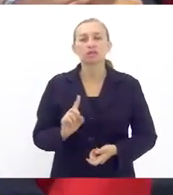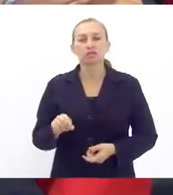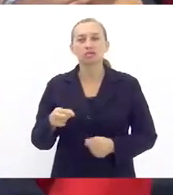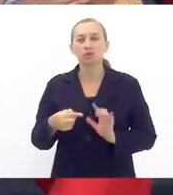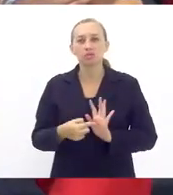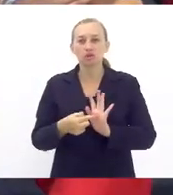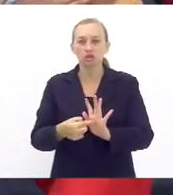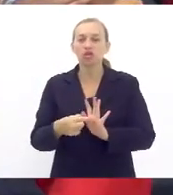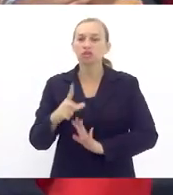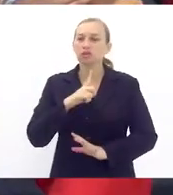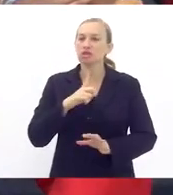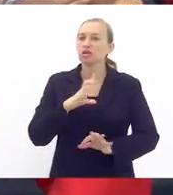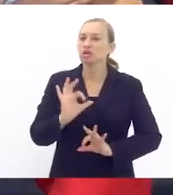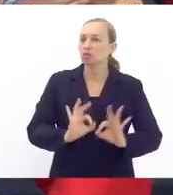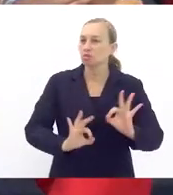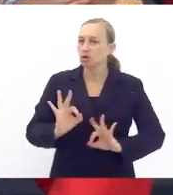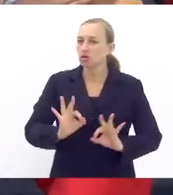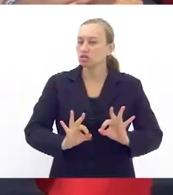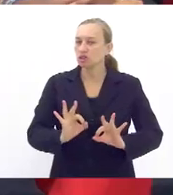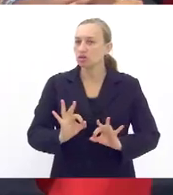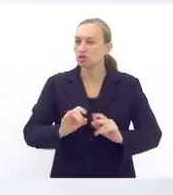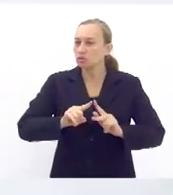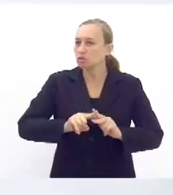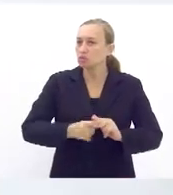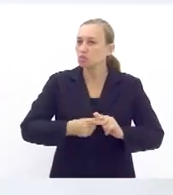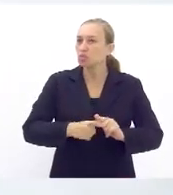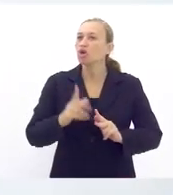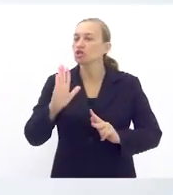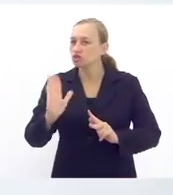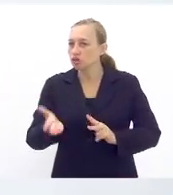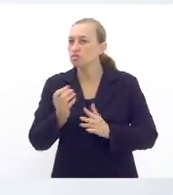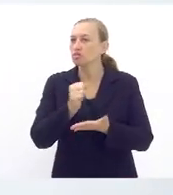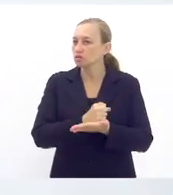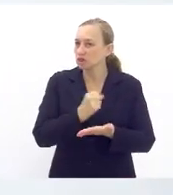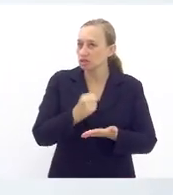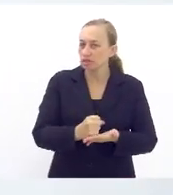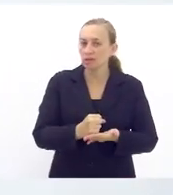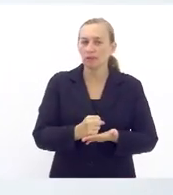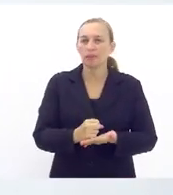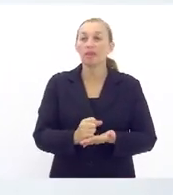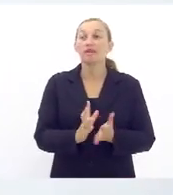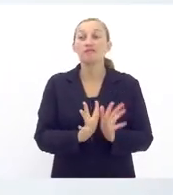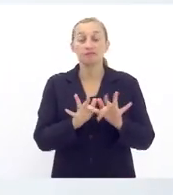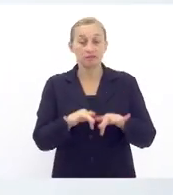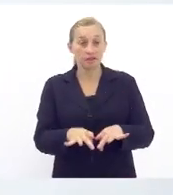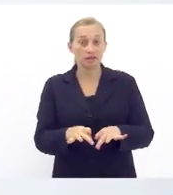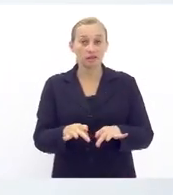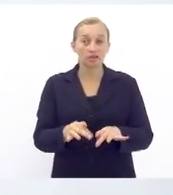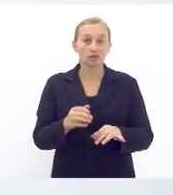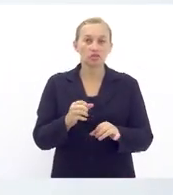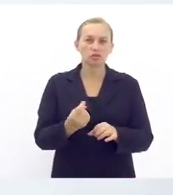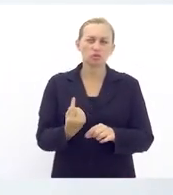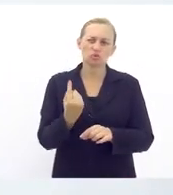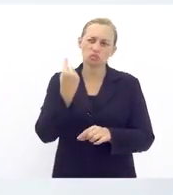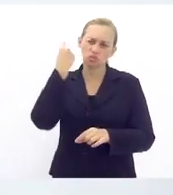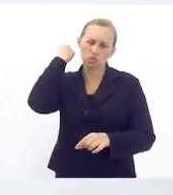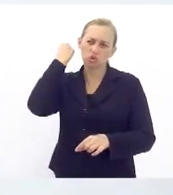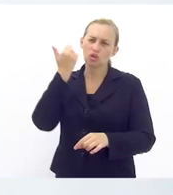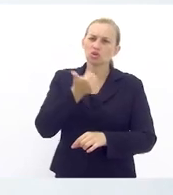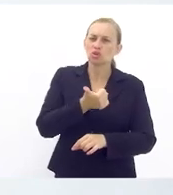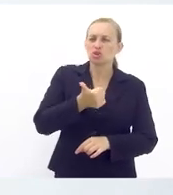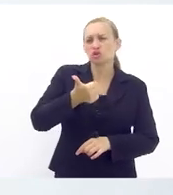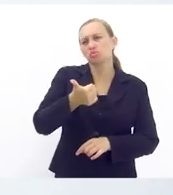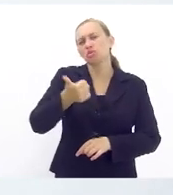apontado que existe um projeto de restauração já contratado e finalizado lá em 2013 2014